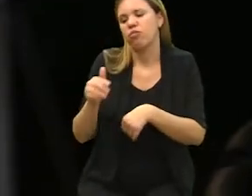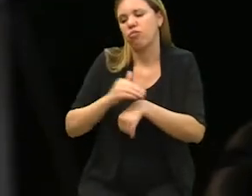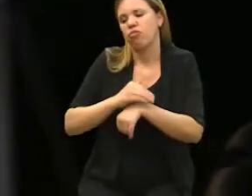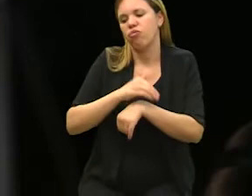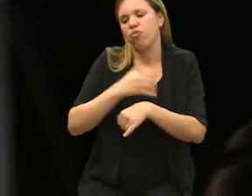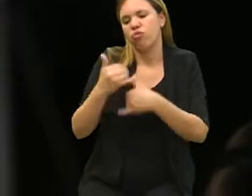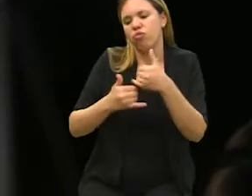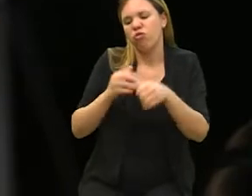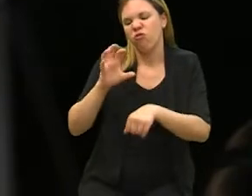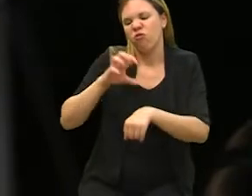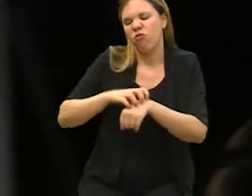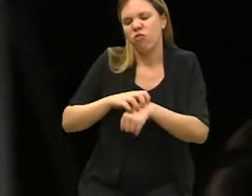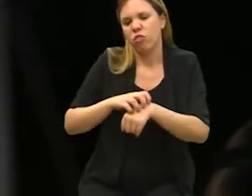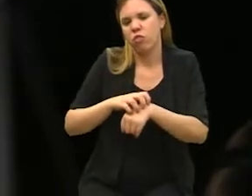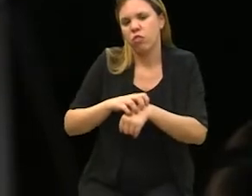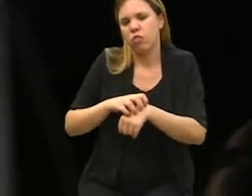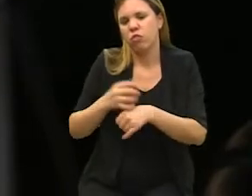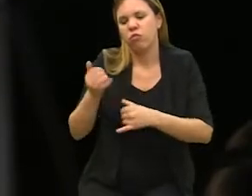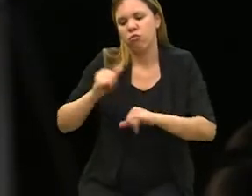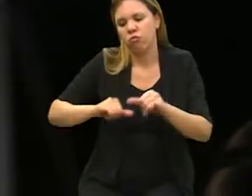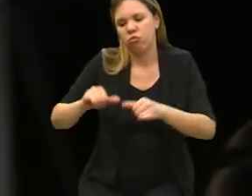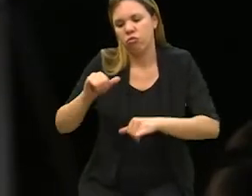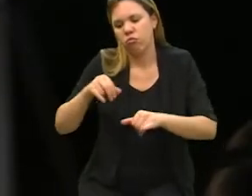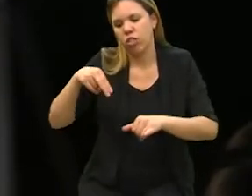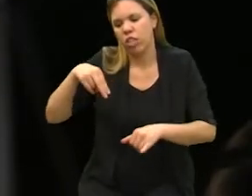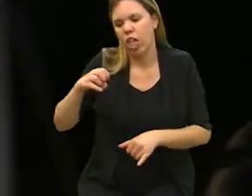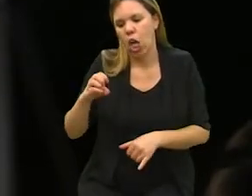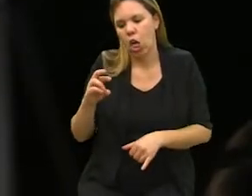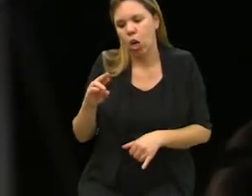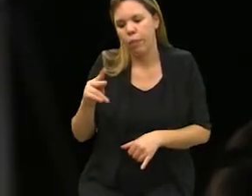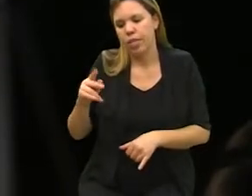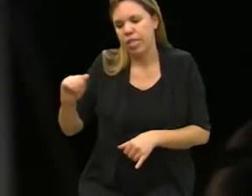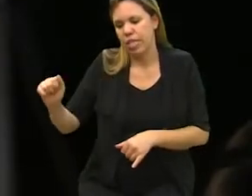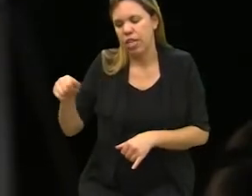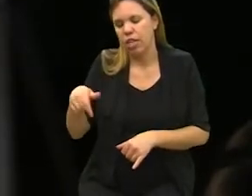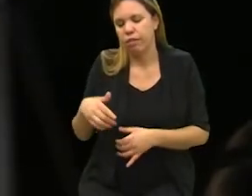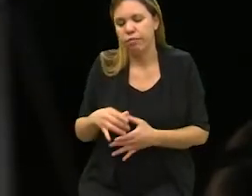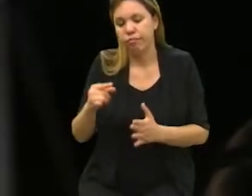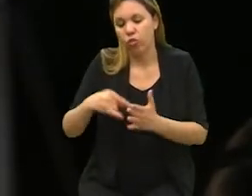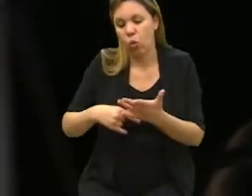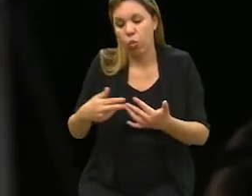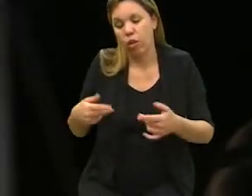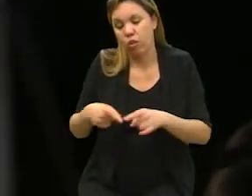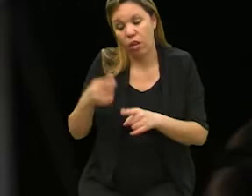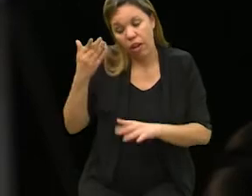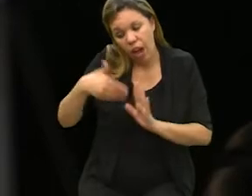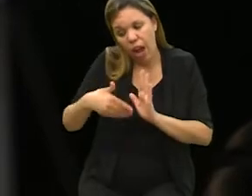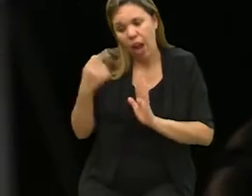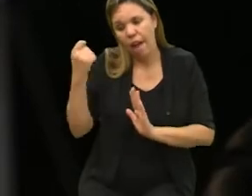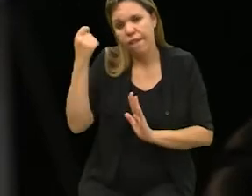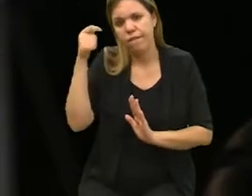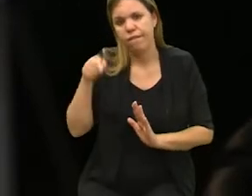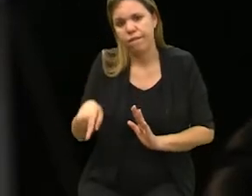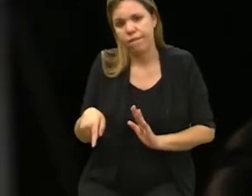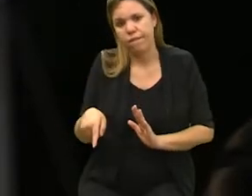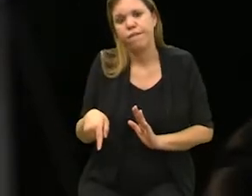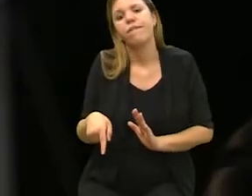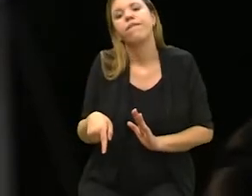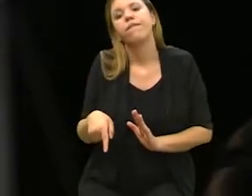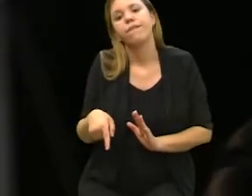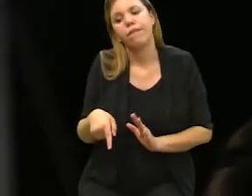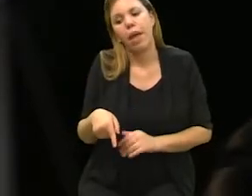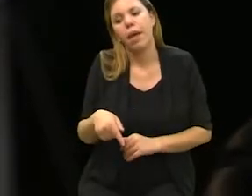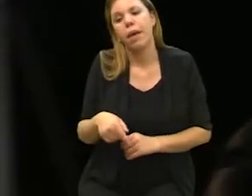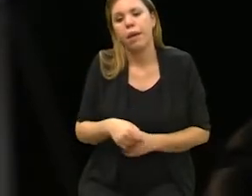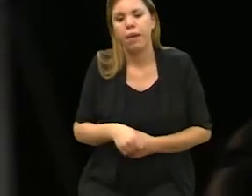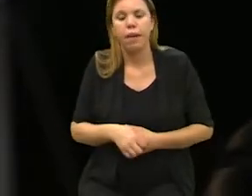autópsia, disse que ela realmente, na necrópsia disse que ela acusou que ela tinha morrido pela bufotoxina. Então é grave, tá bom? E a dálmata não é um